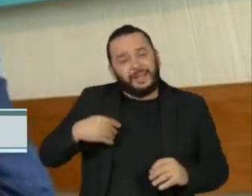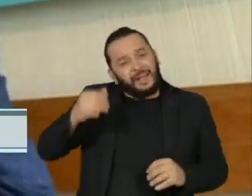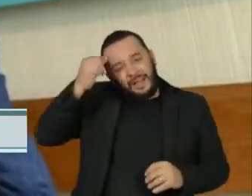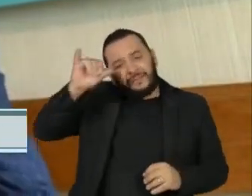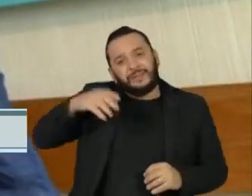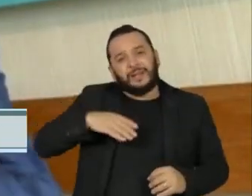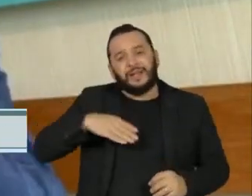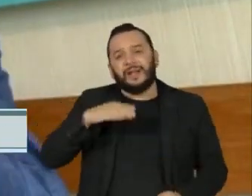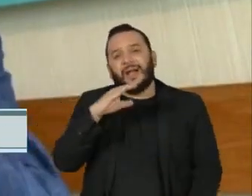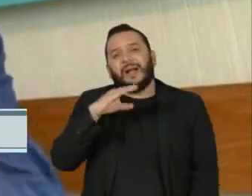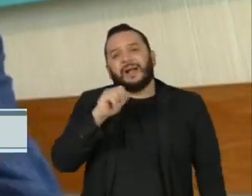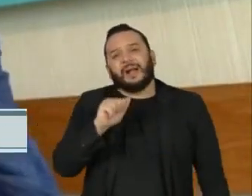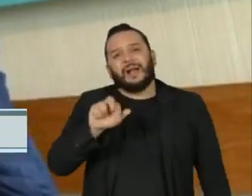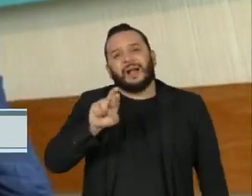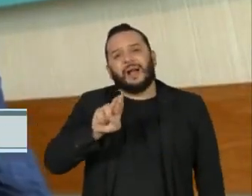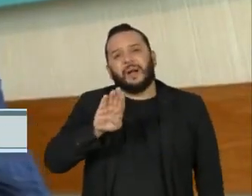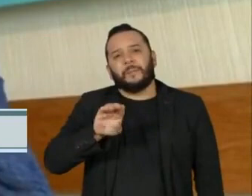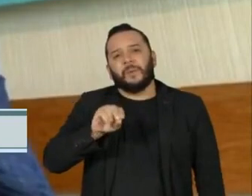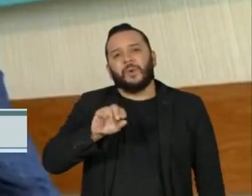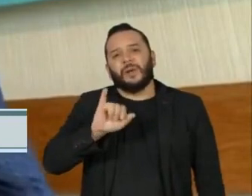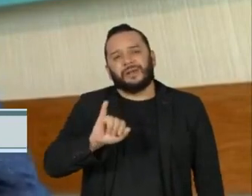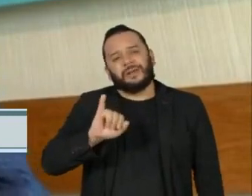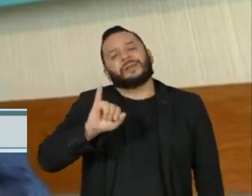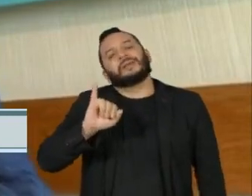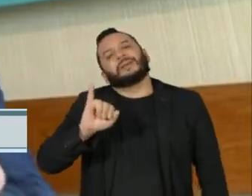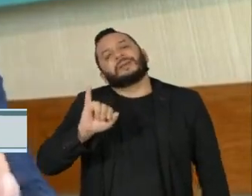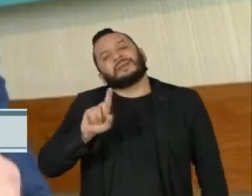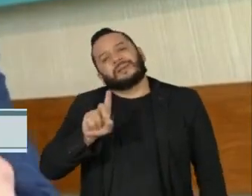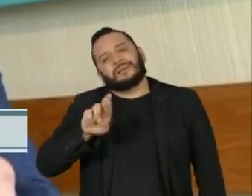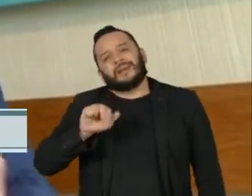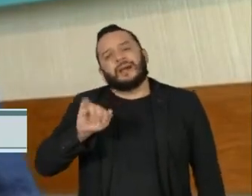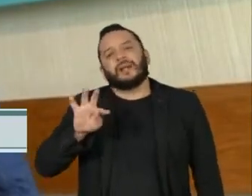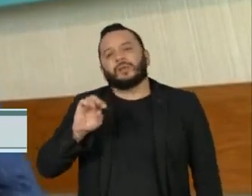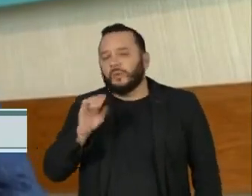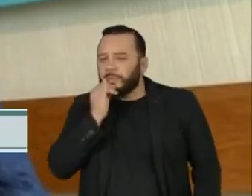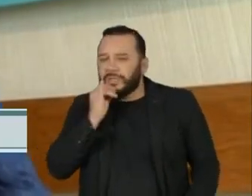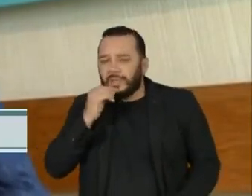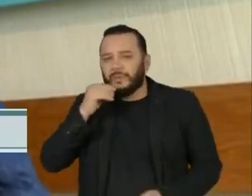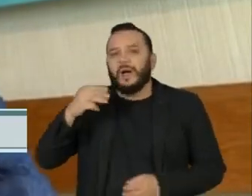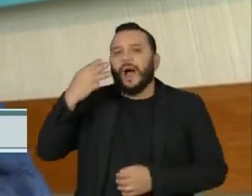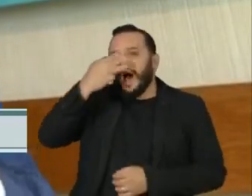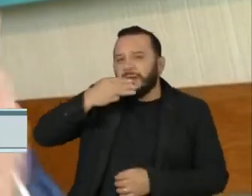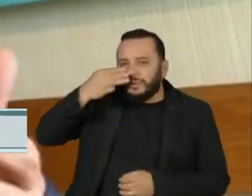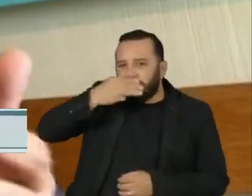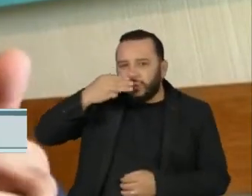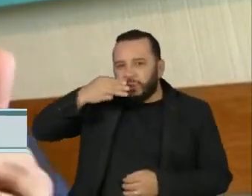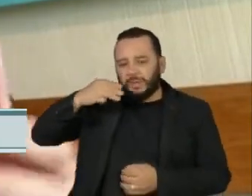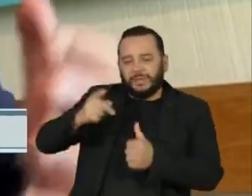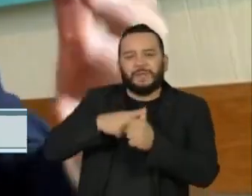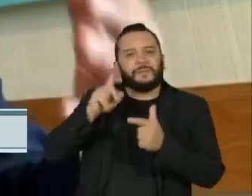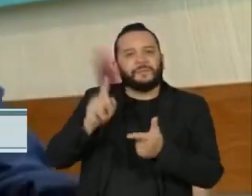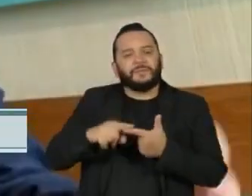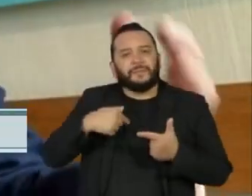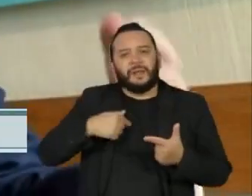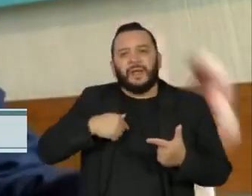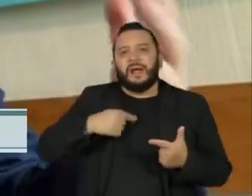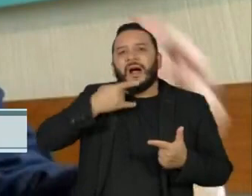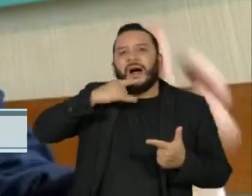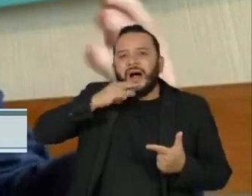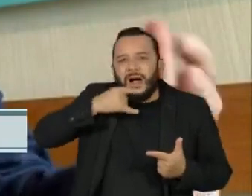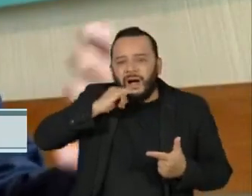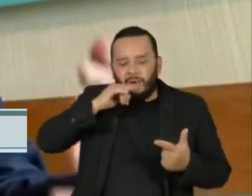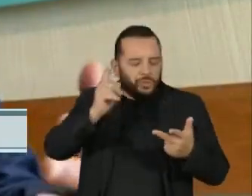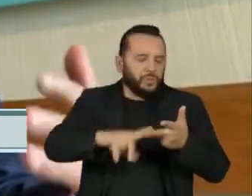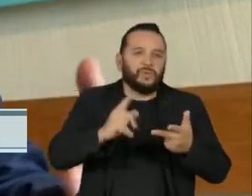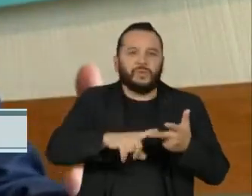carboidratos, o açúcar, o álcool, a farinha de trigo. E o sono, quando o indivíduo faz